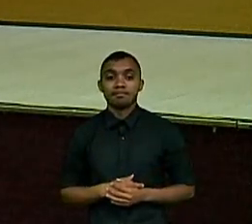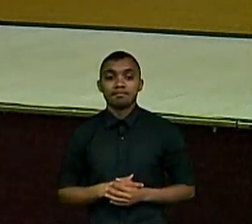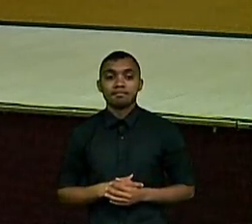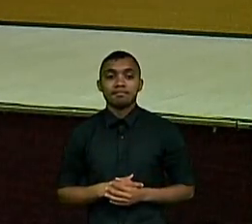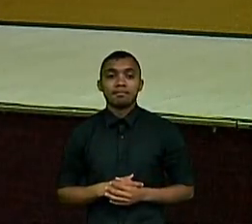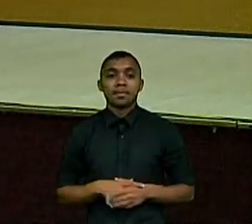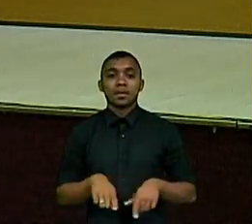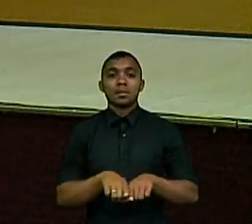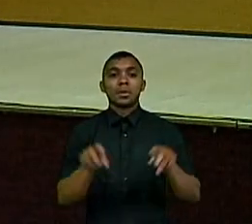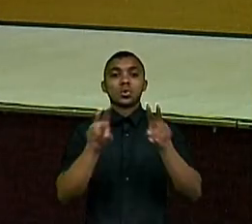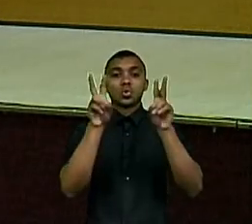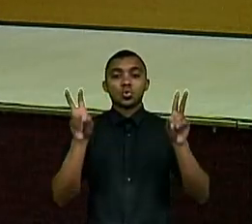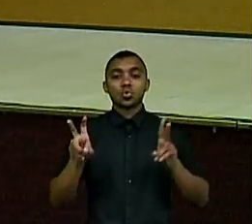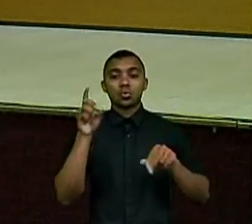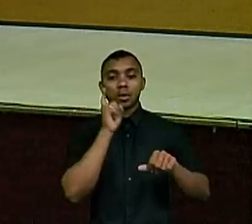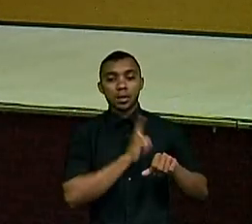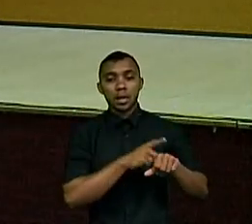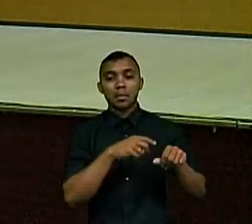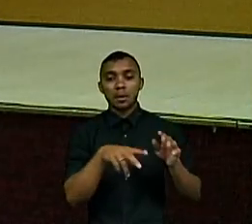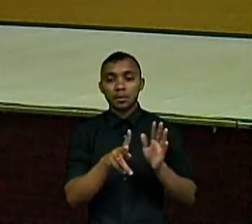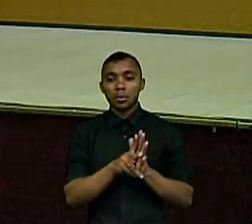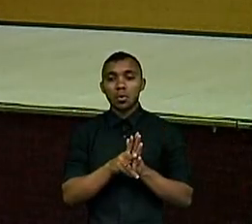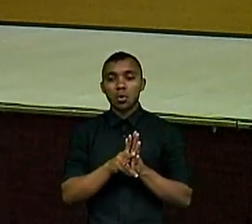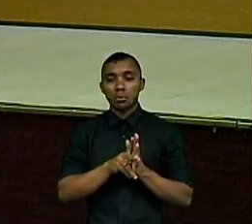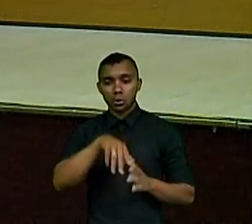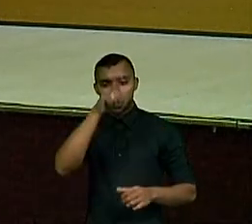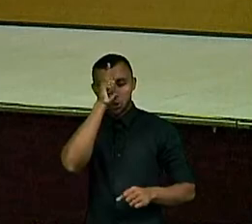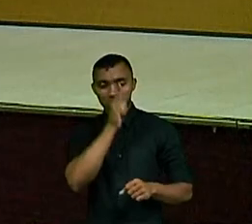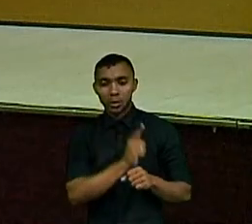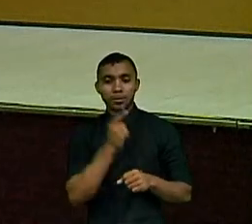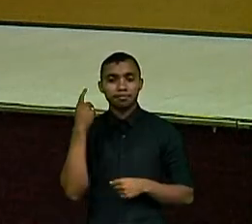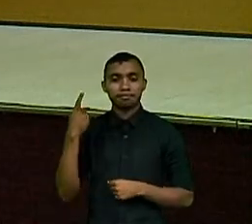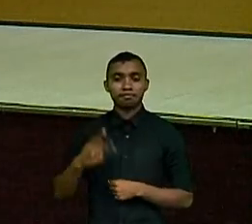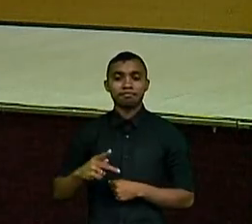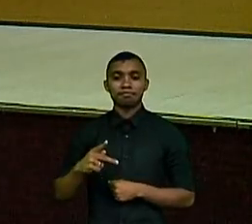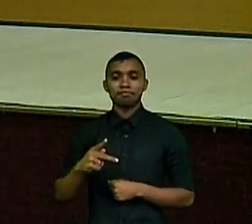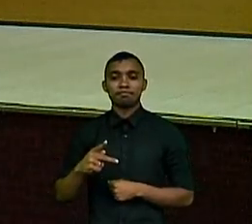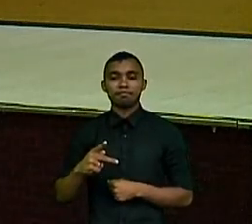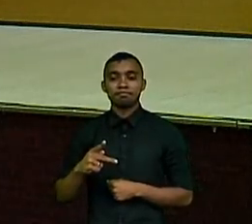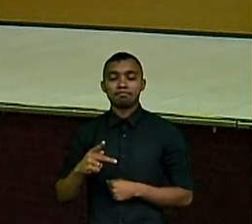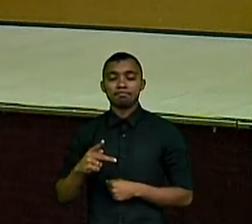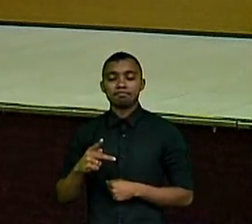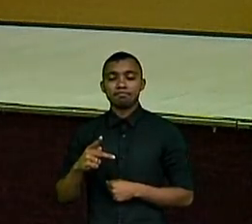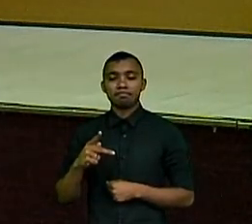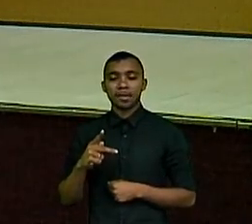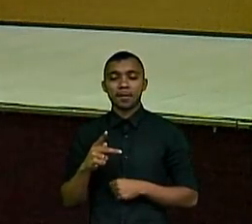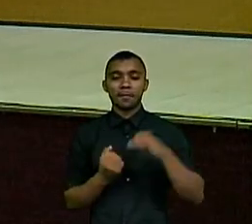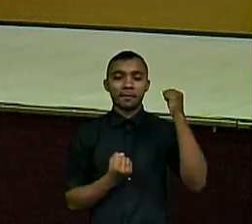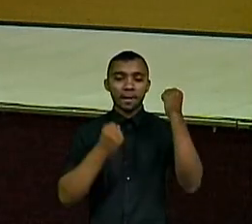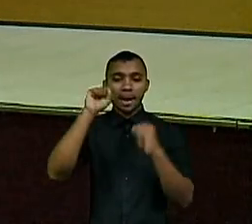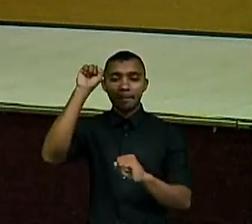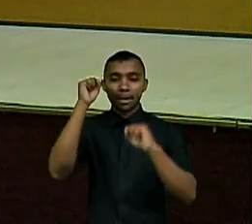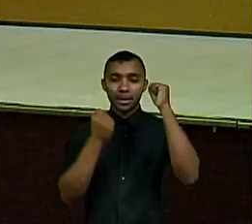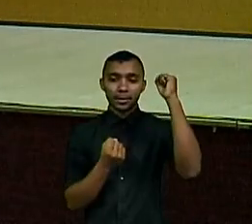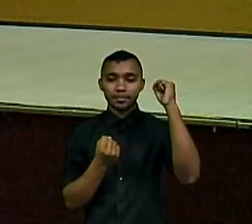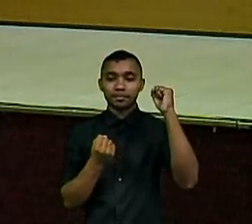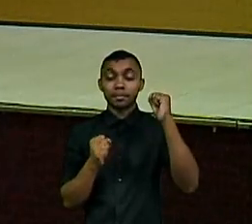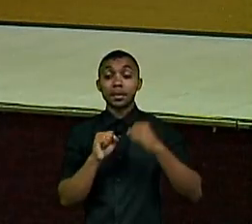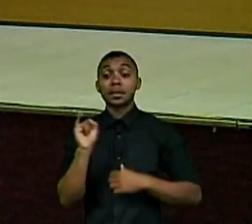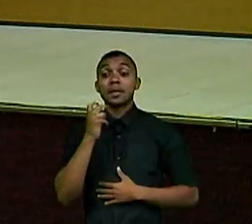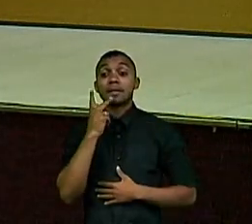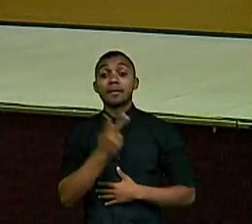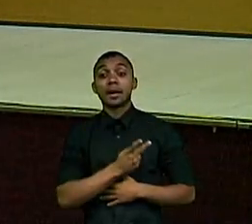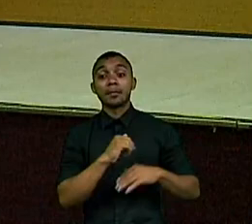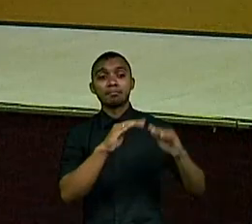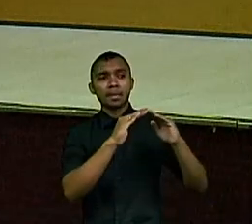de tempo ela vai ser medida agora para serem das fábricas né antes da Revolução Industrial se eu falasse daqui a pouco eu vou na sua casa podia ser